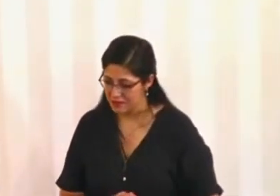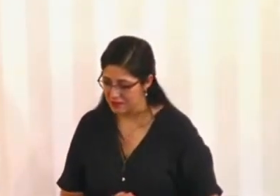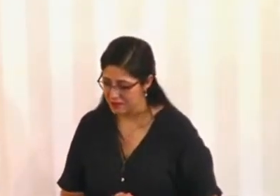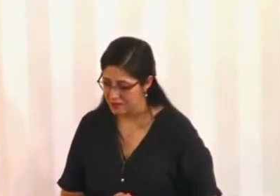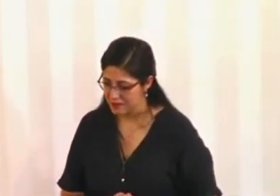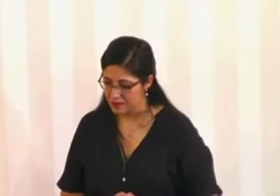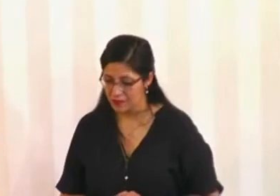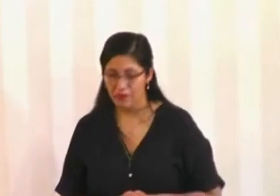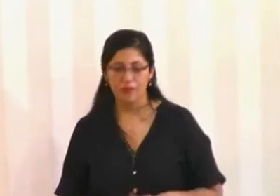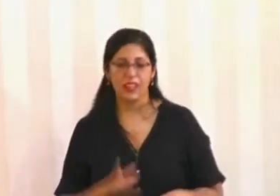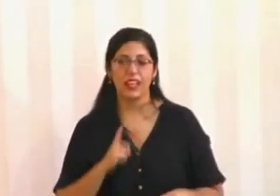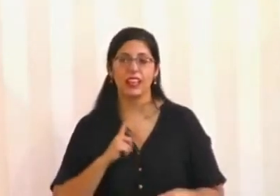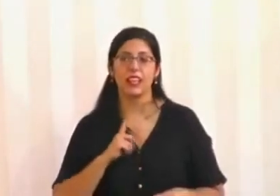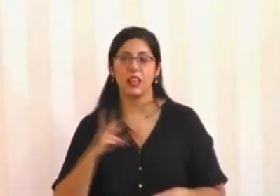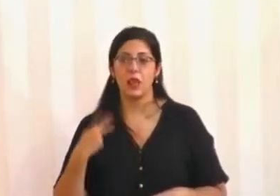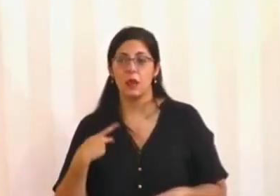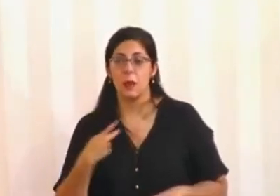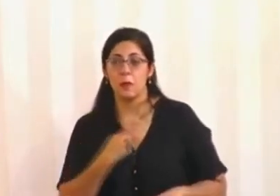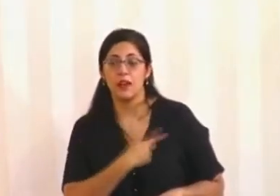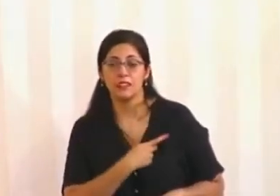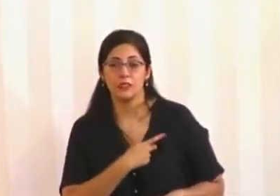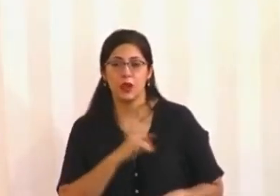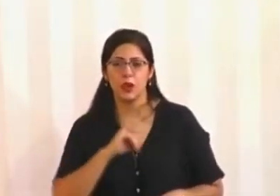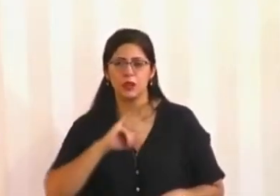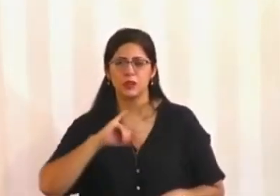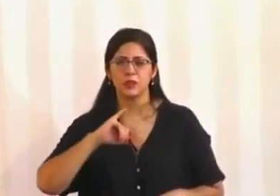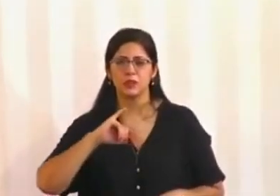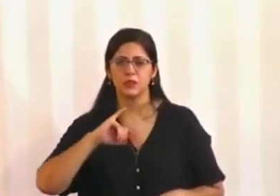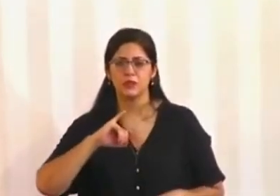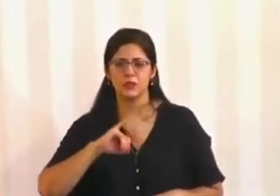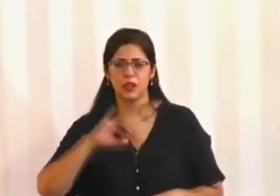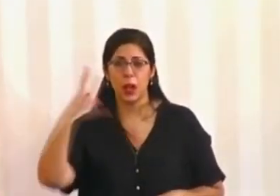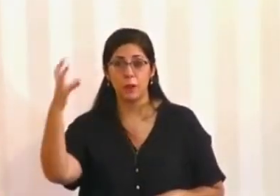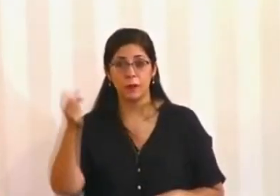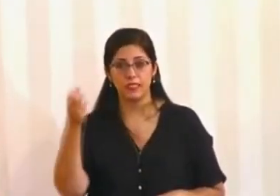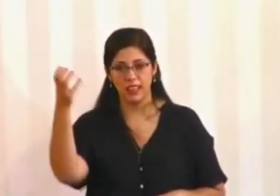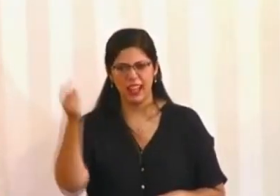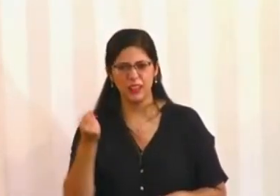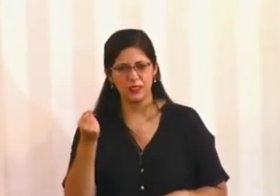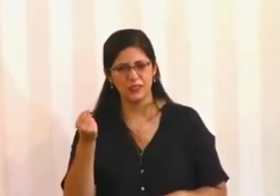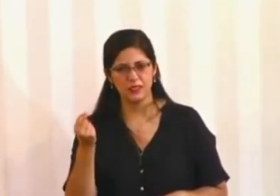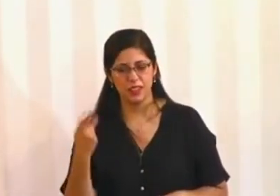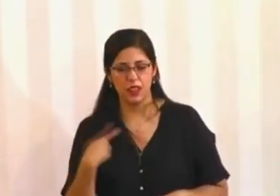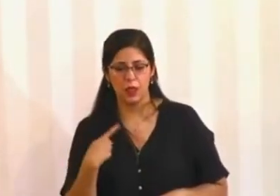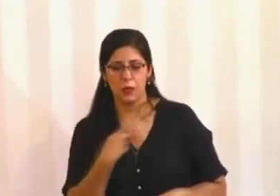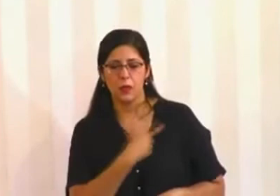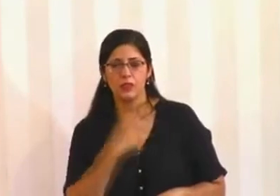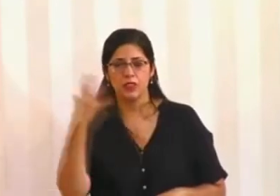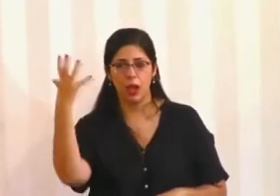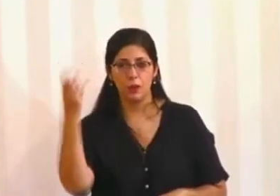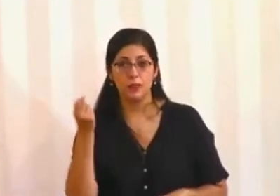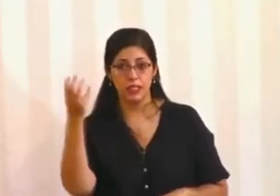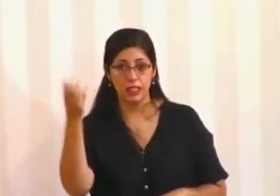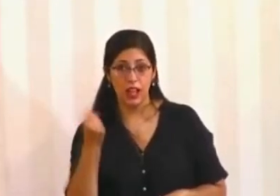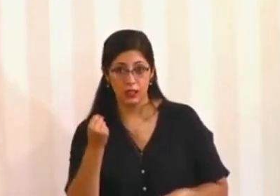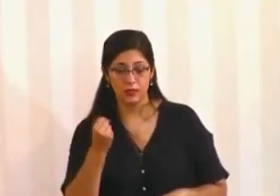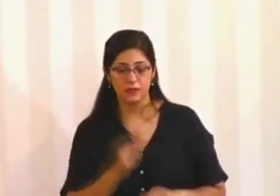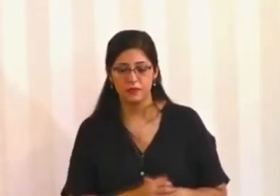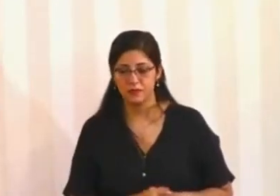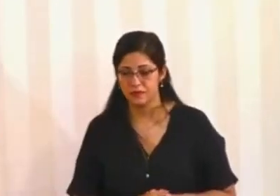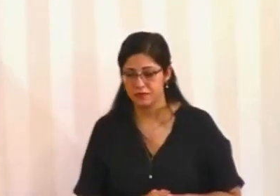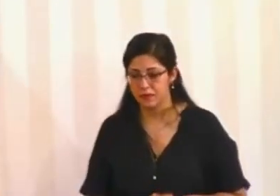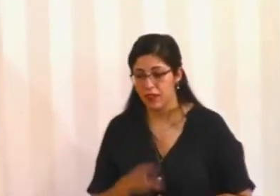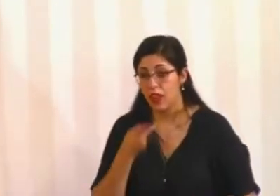pastor jubilado, que muitos pastores não gostam dessa expressão, porque dizem que estão dando um tempo para parar, até que graças a Deus foi corrigido isso. O